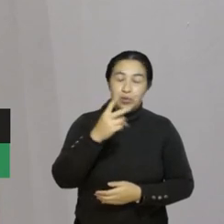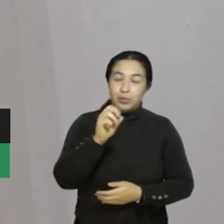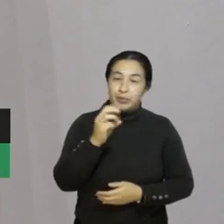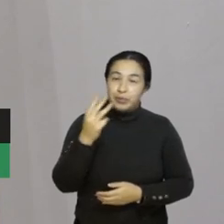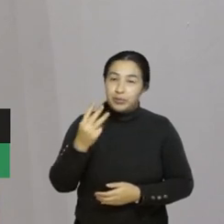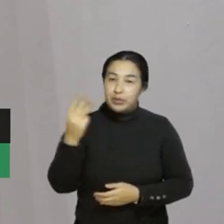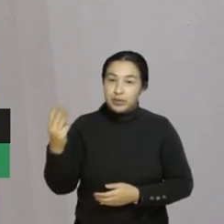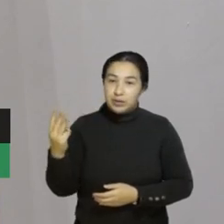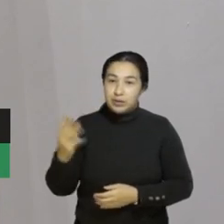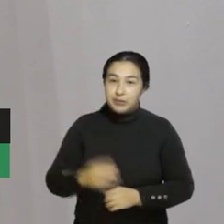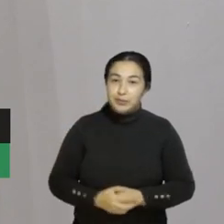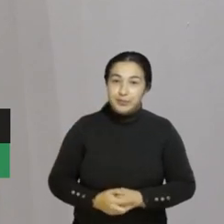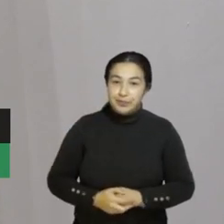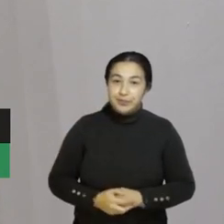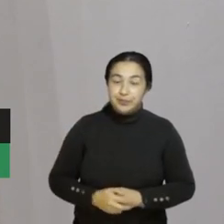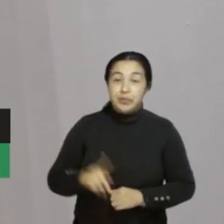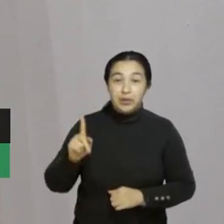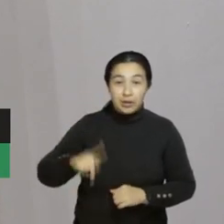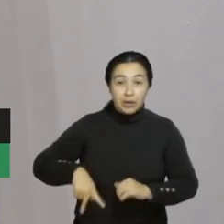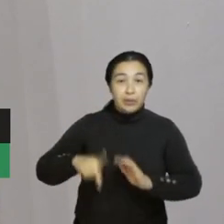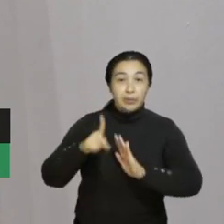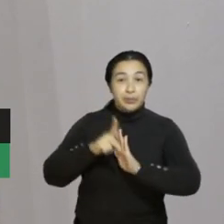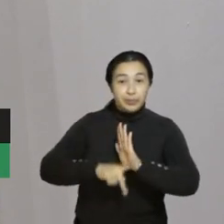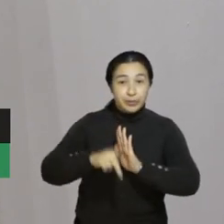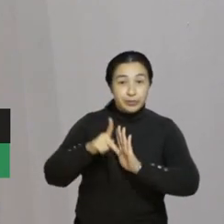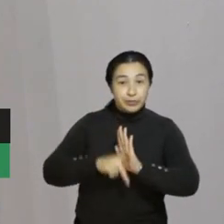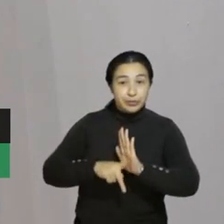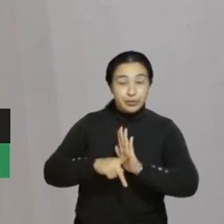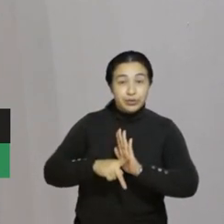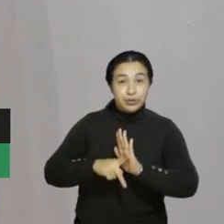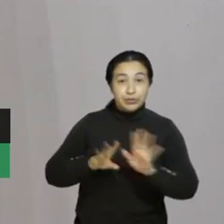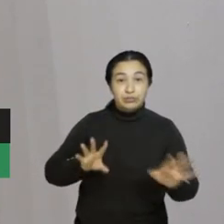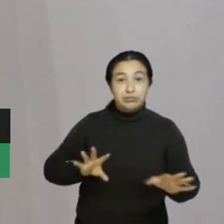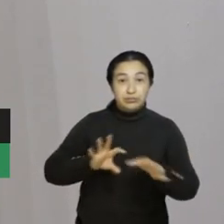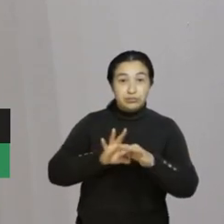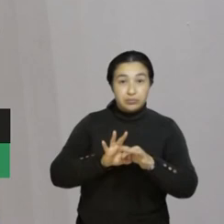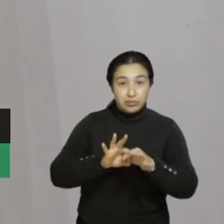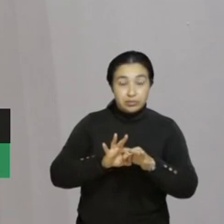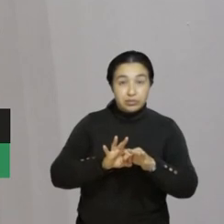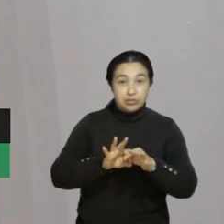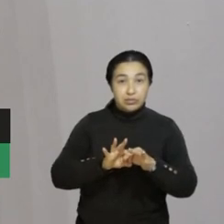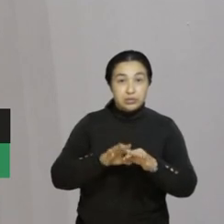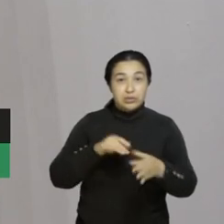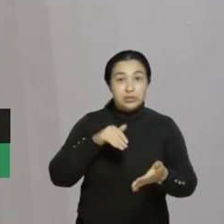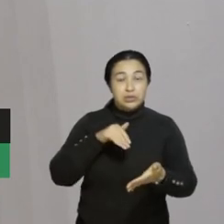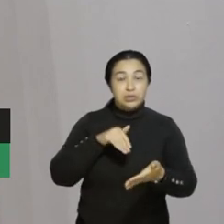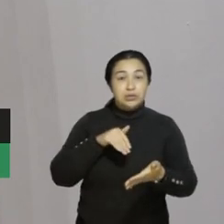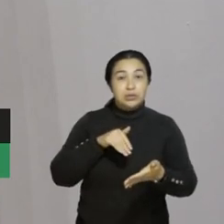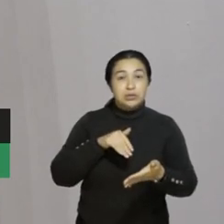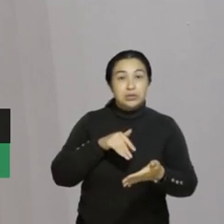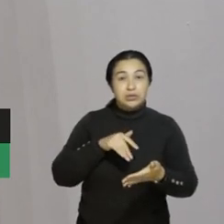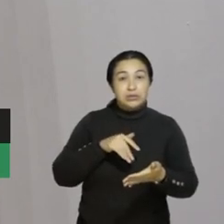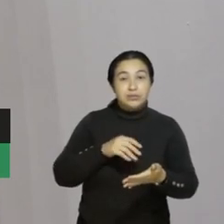2033. E é um projeto, como eu disse, associado ao de contenção,